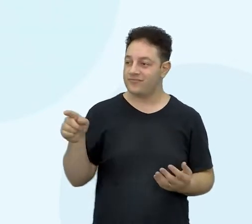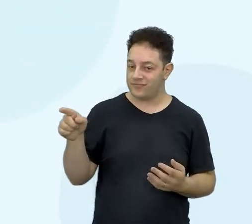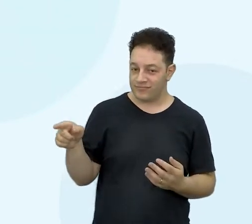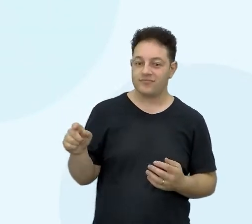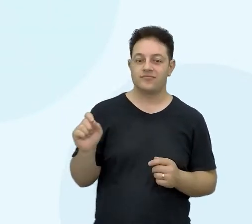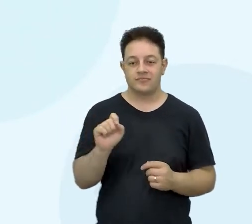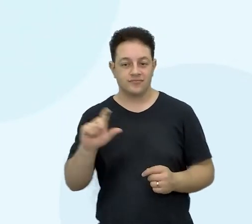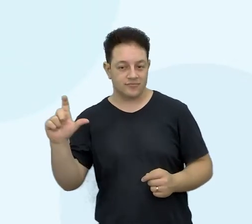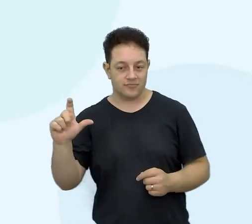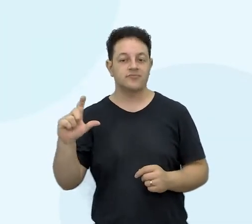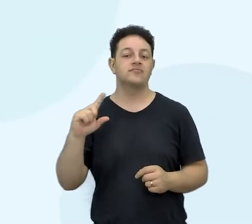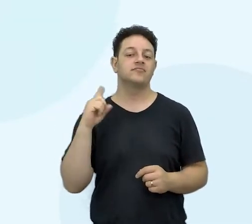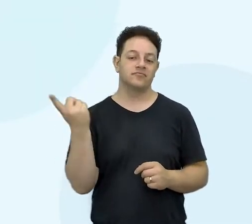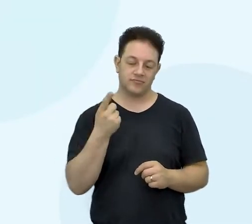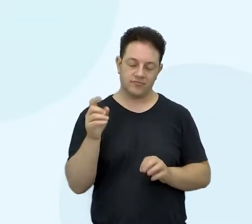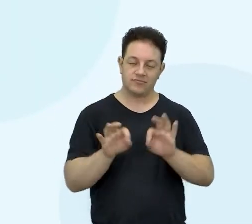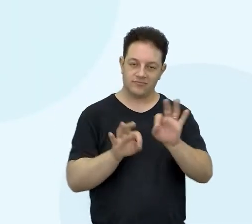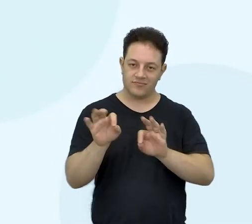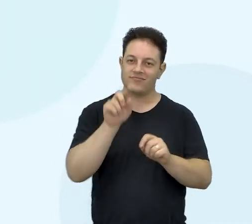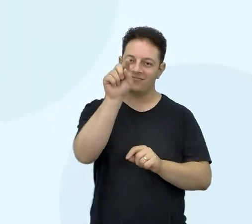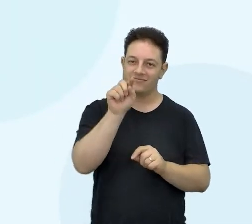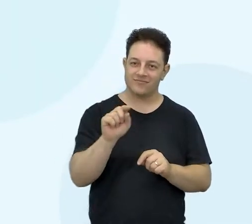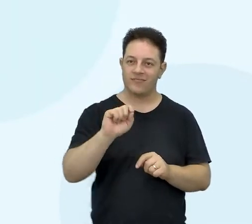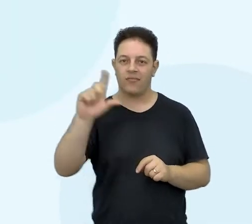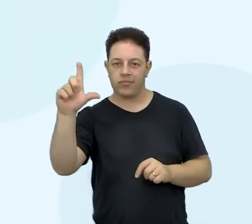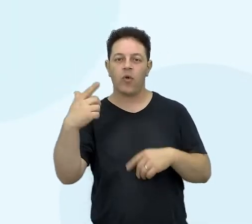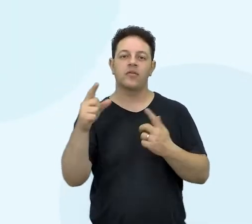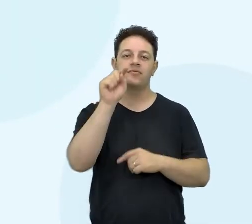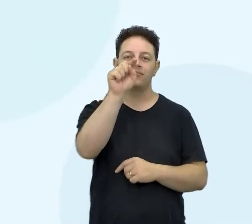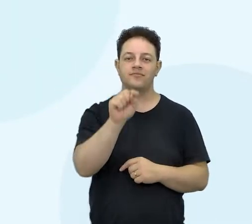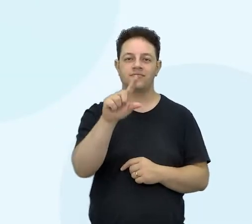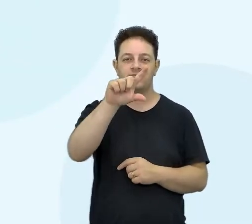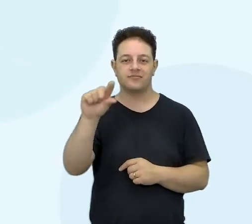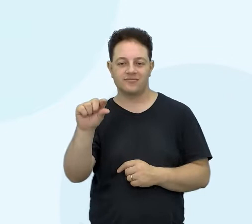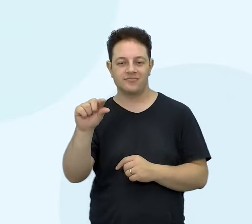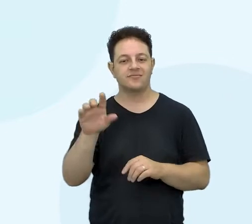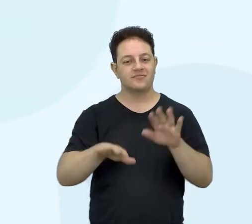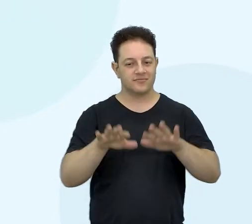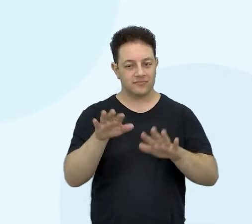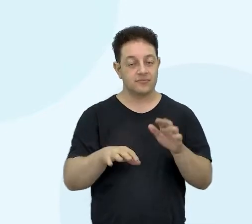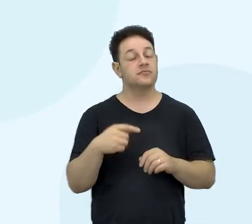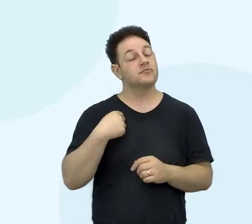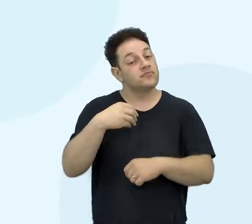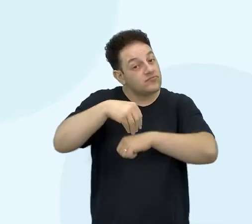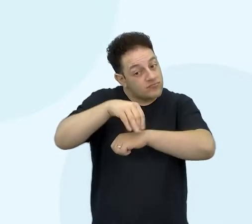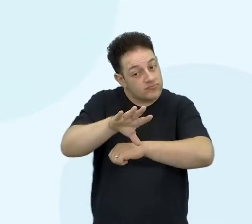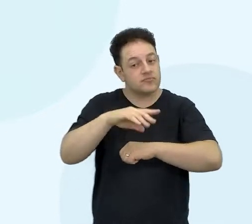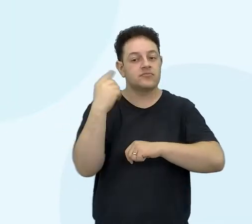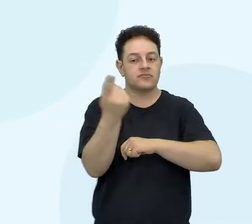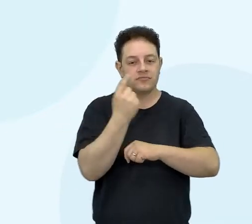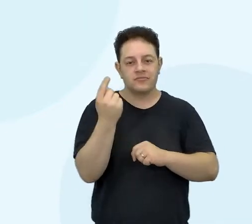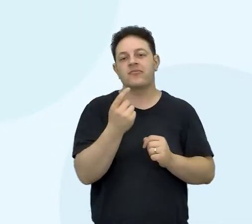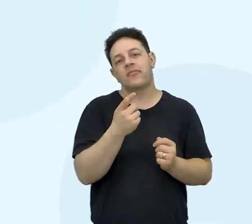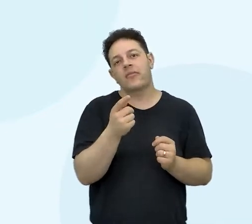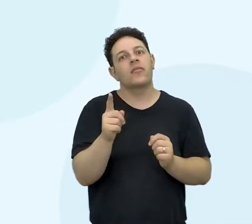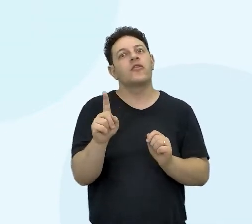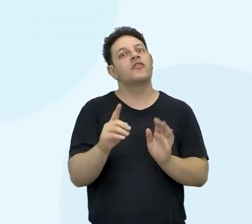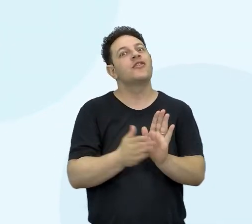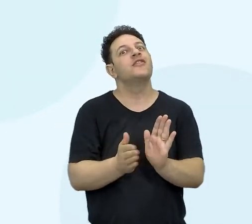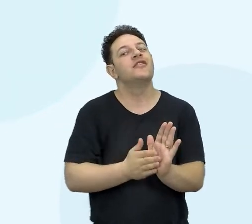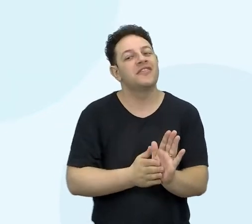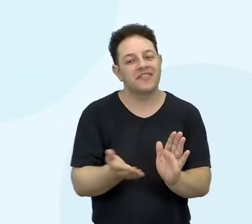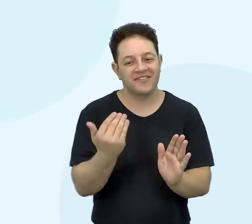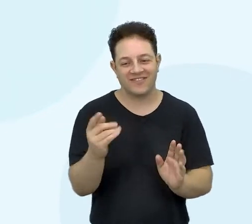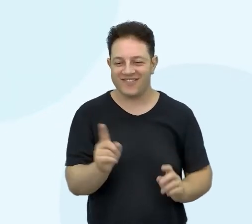proporção que a gente aqui sugere, na verdade indica, para não dizer